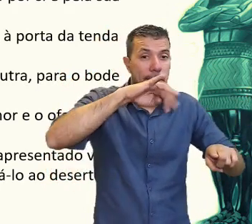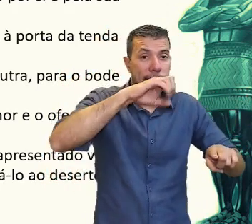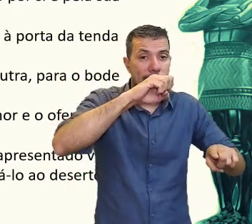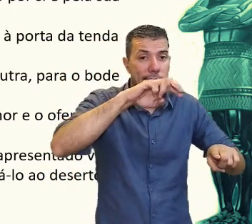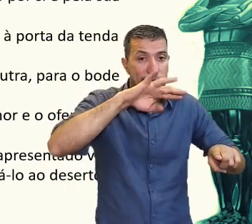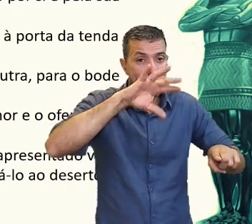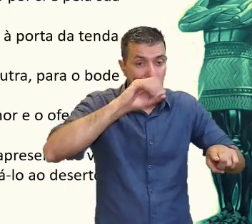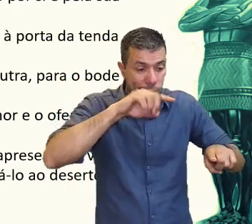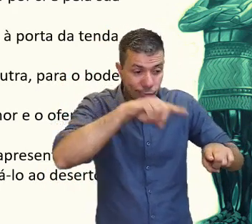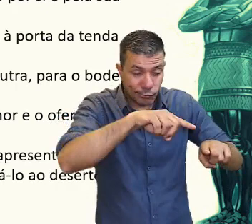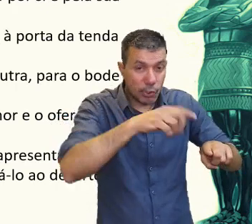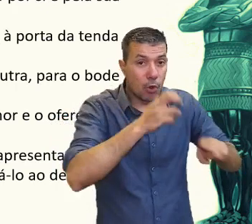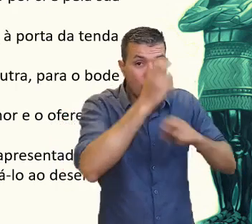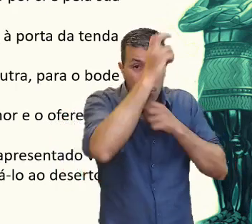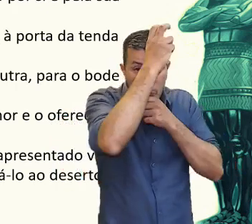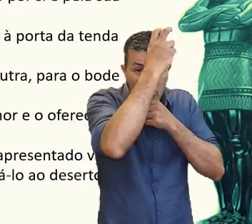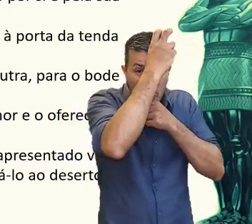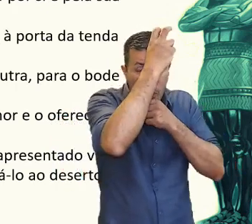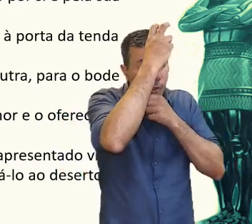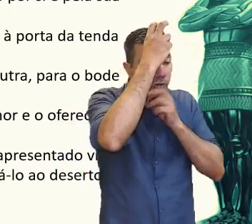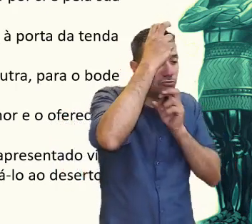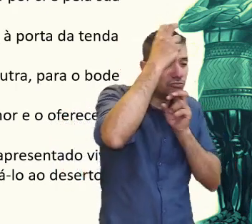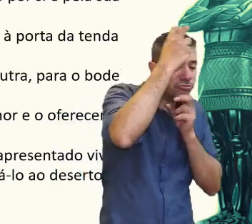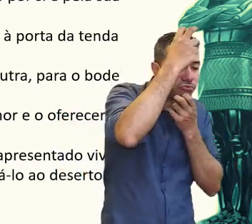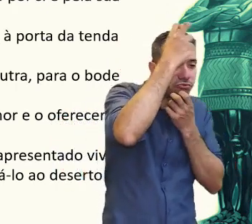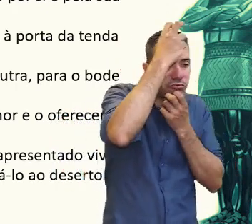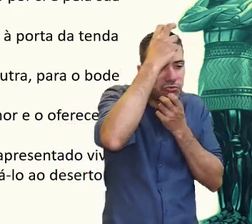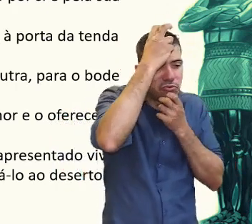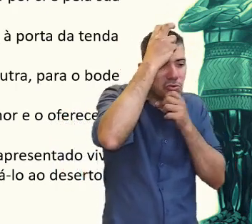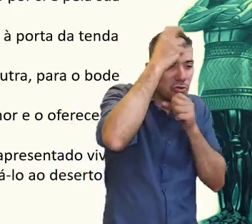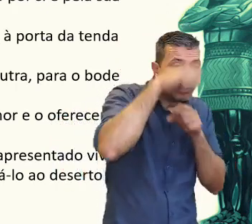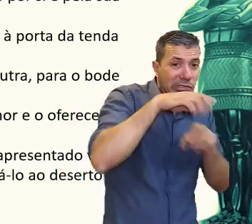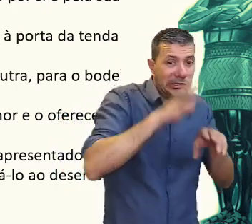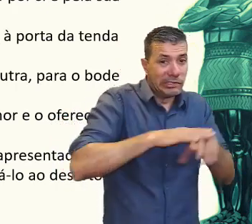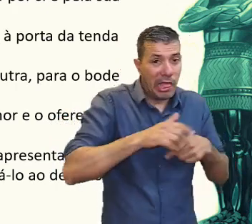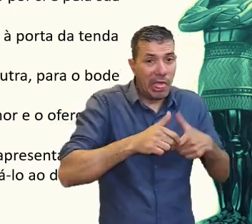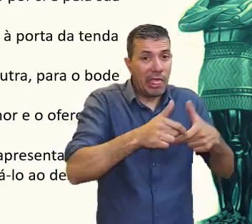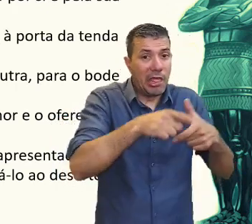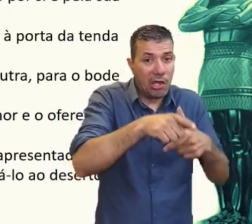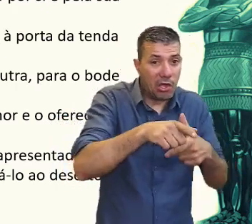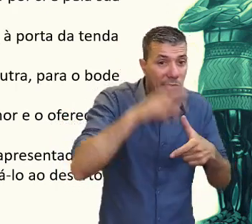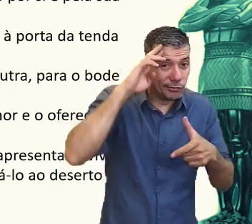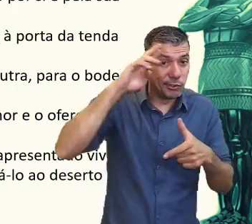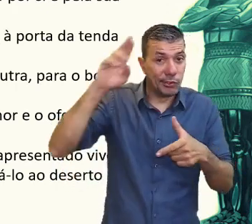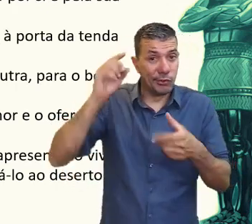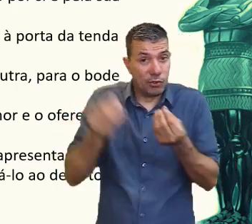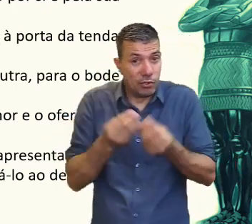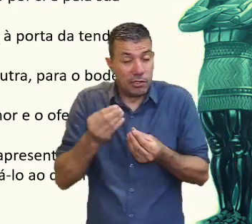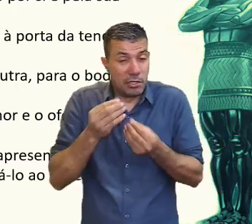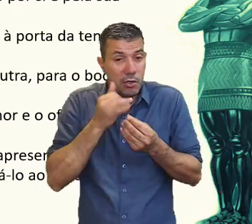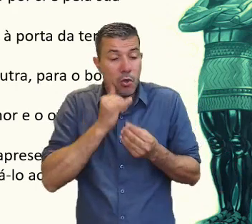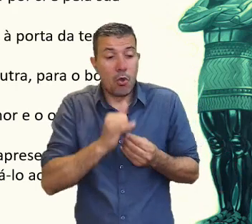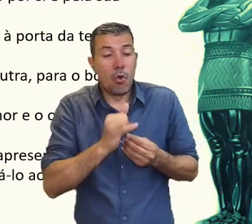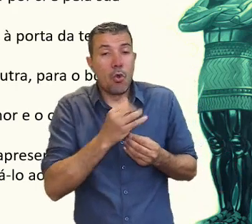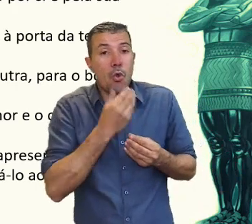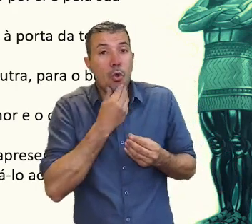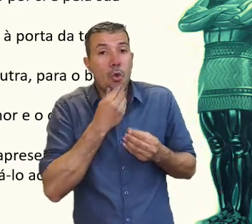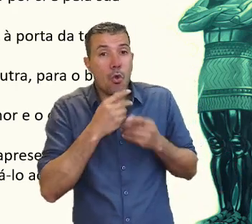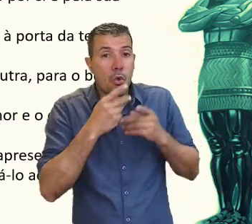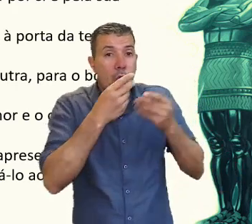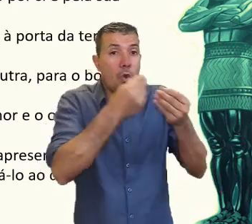fará chegar o bode sobre o qual cair a sorte para o Senhor e o oferecerá por oferta pelo